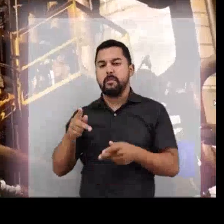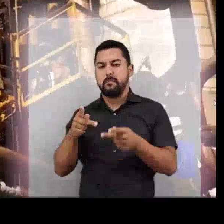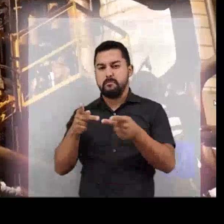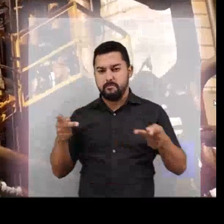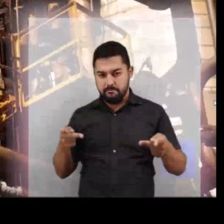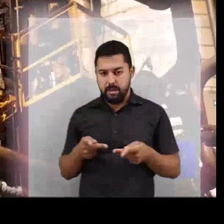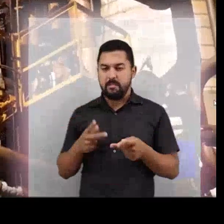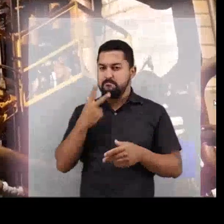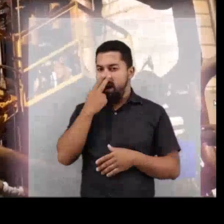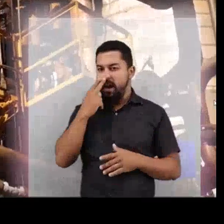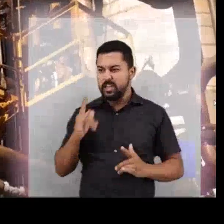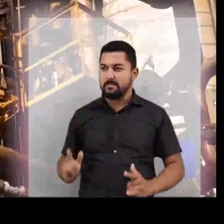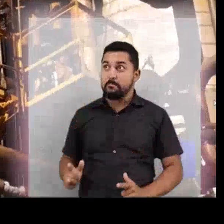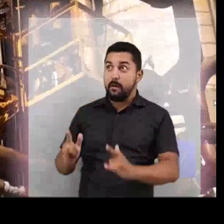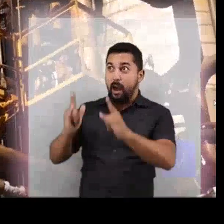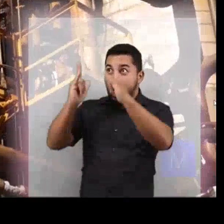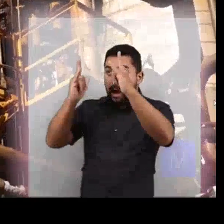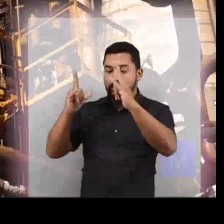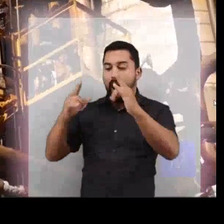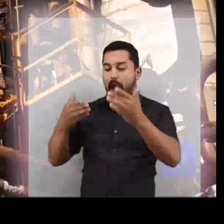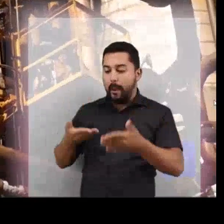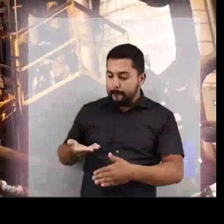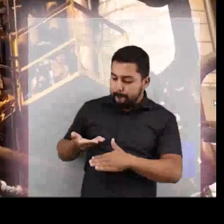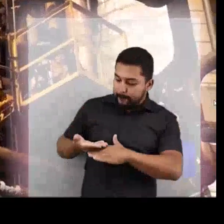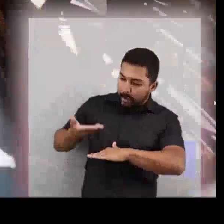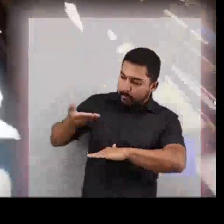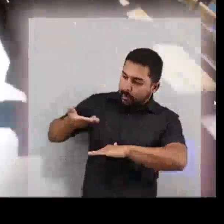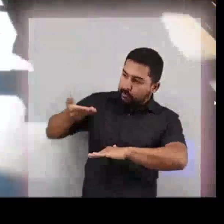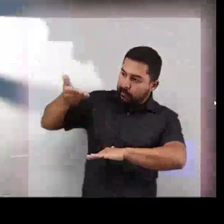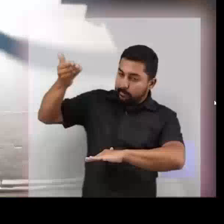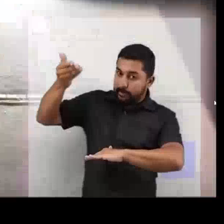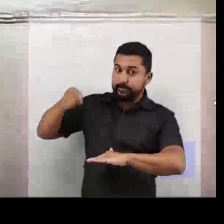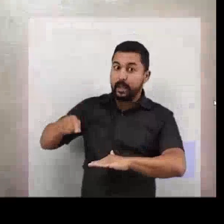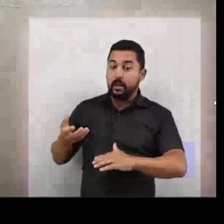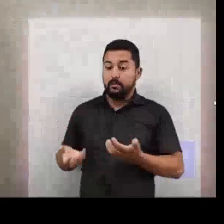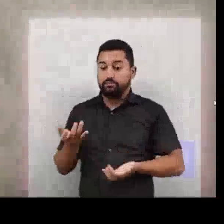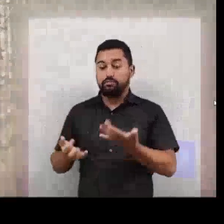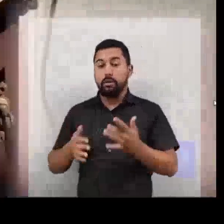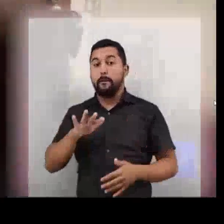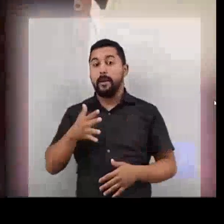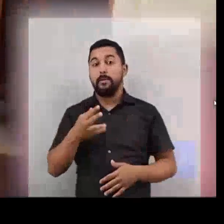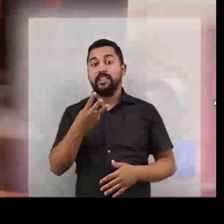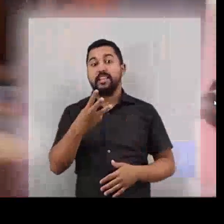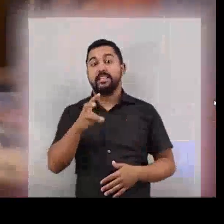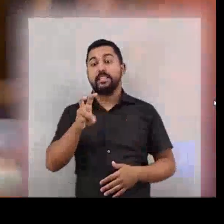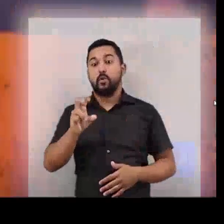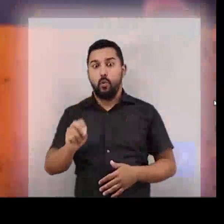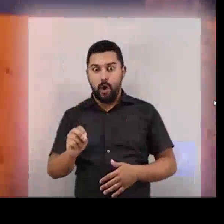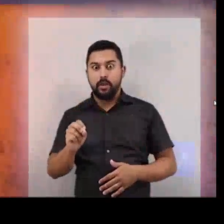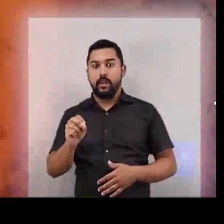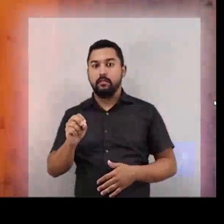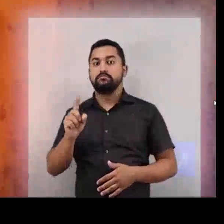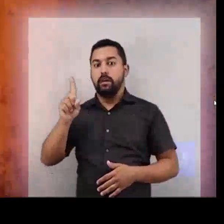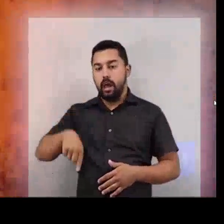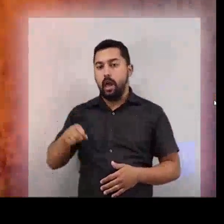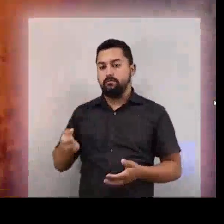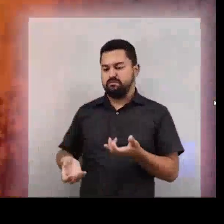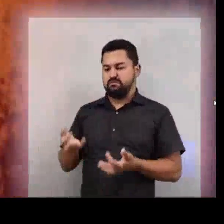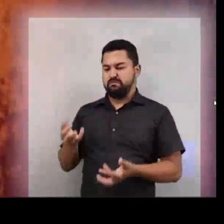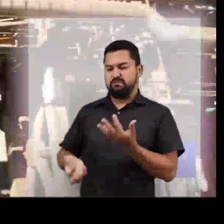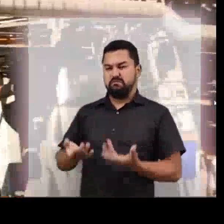pratos. É como se fosse um prédio gigante e cada plataforma é um andar. O petróleo é aquecido a mais ou menos 350 graus nesses